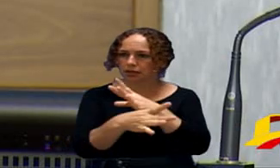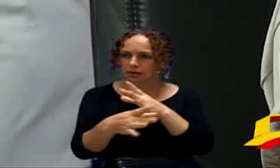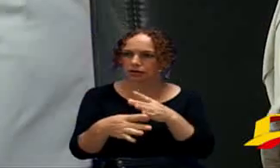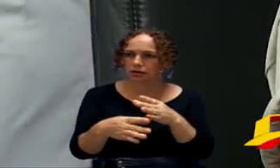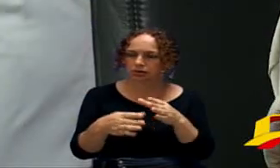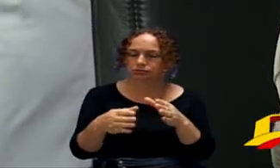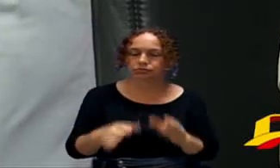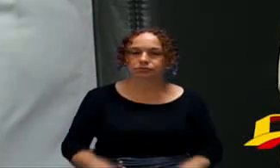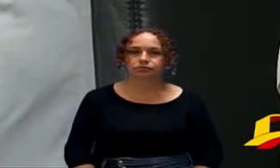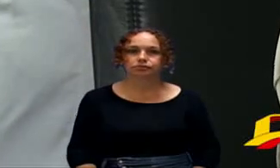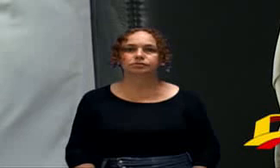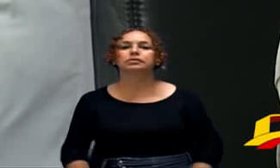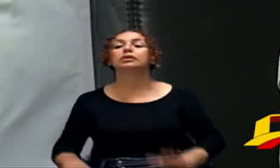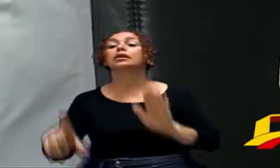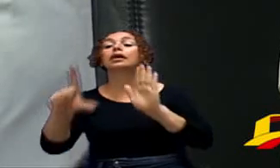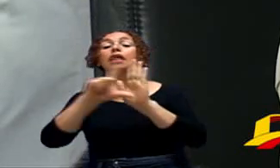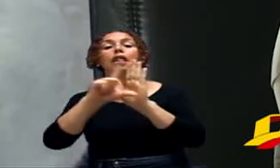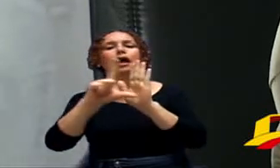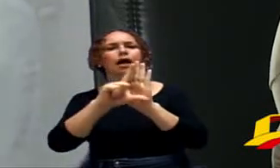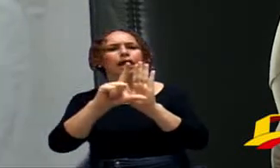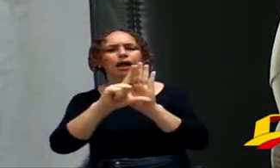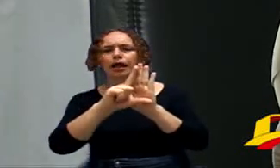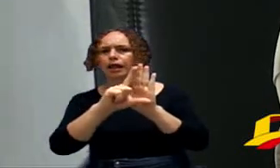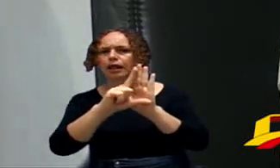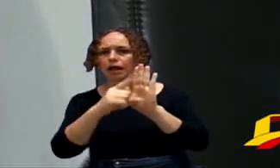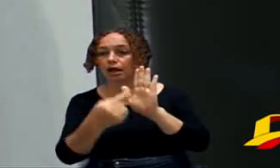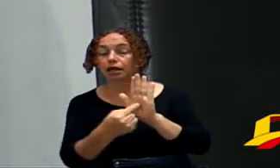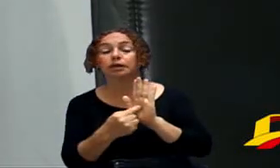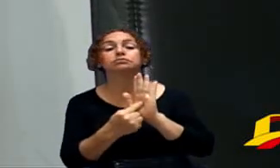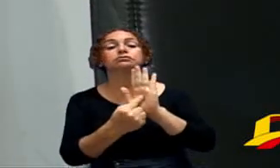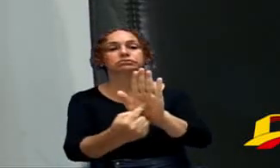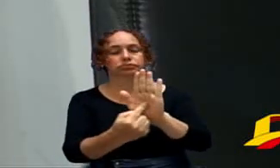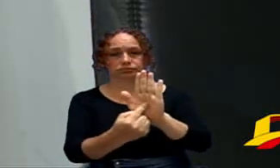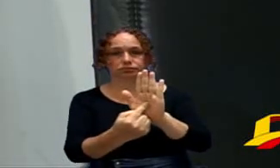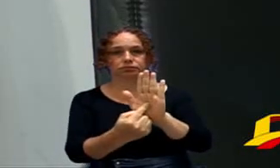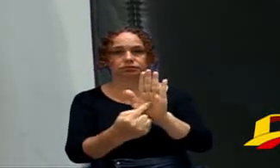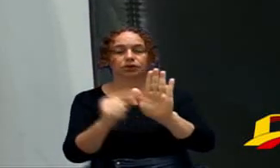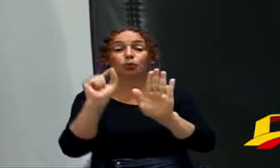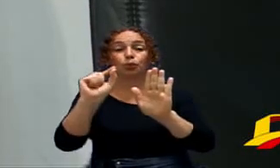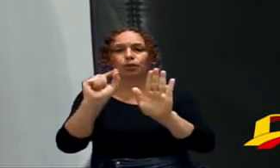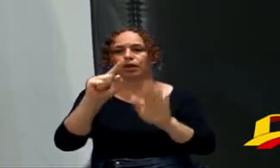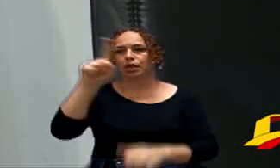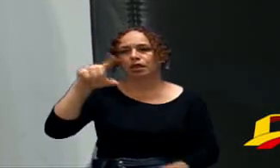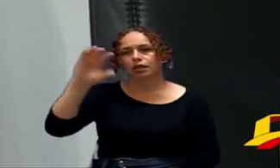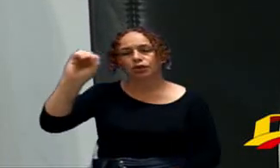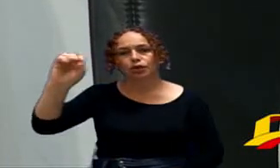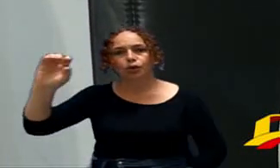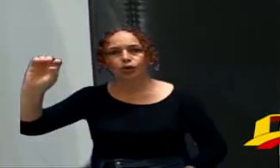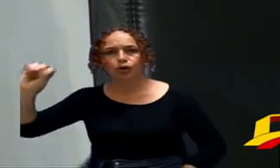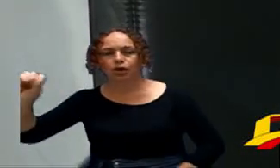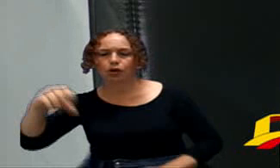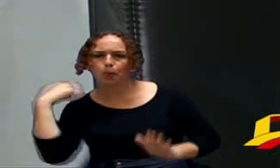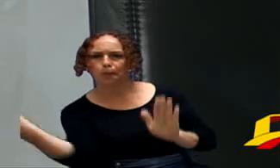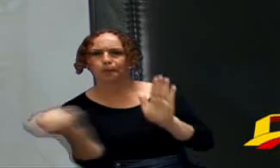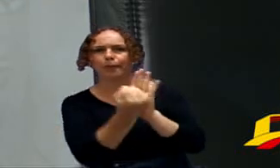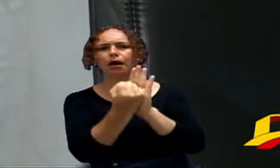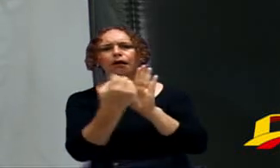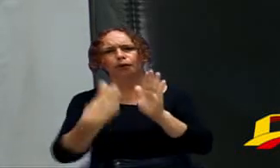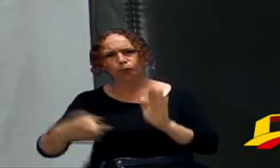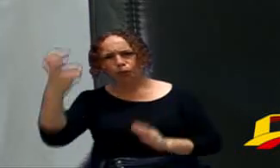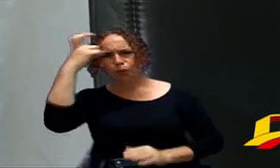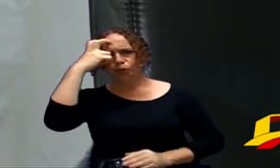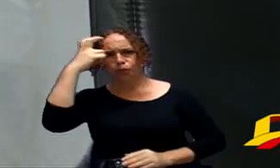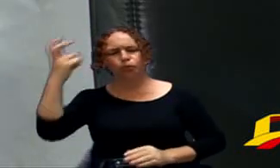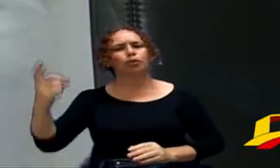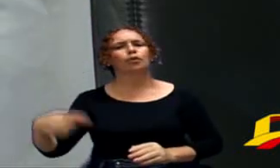É, a lei que determinou o zoológico como patrimônio cultural